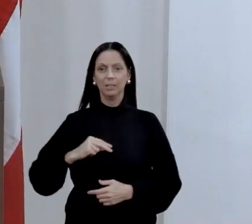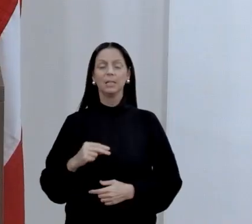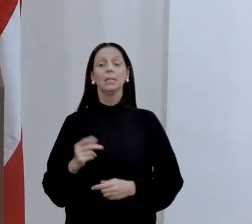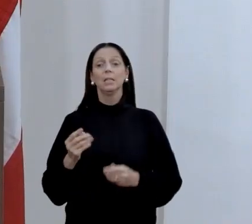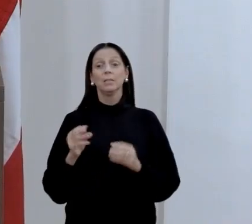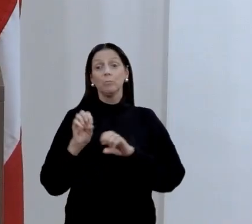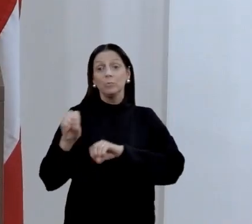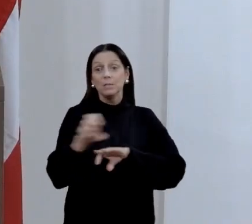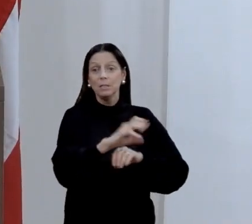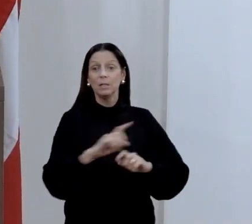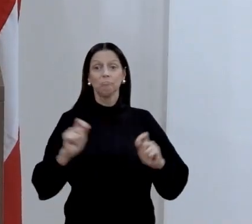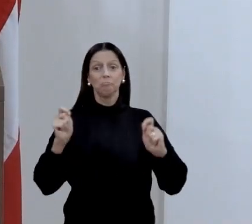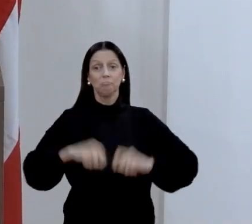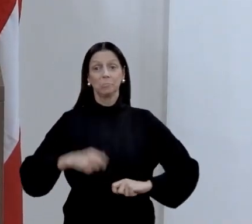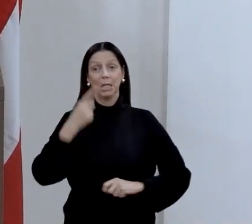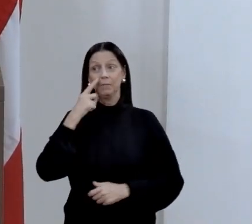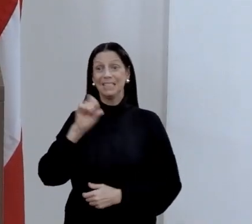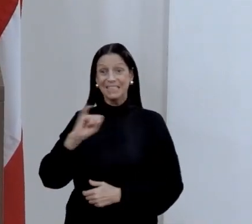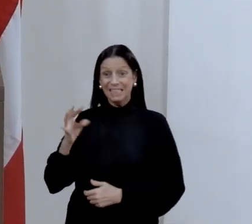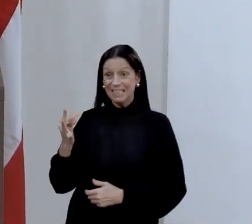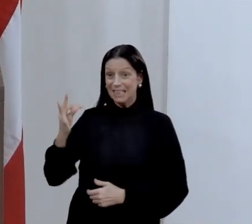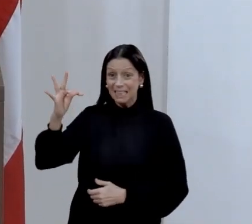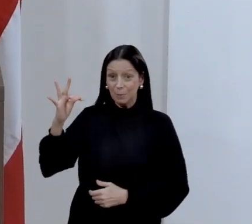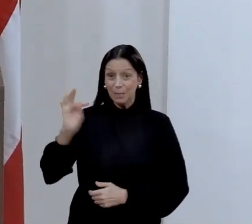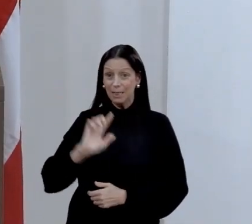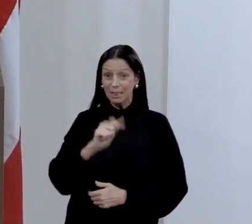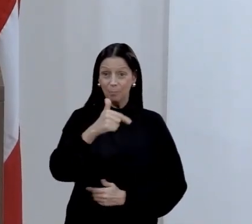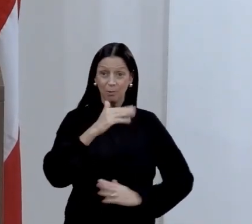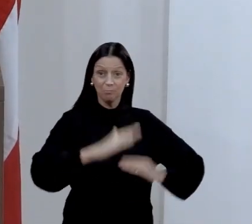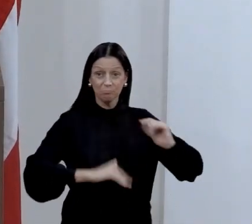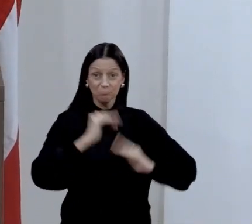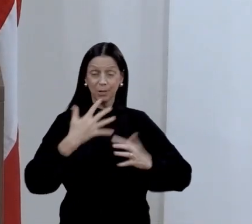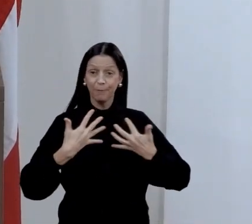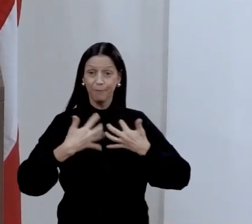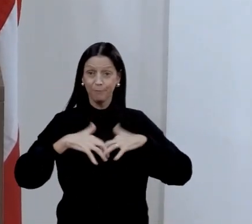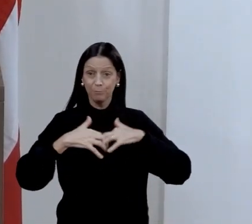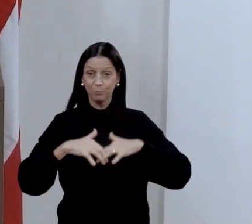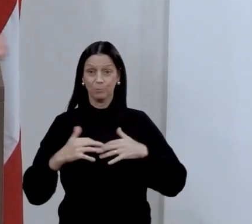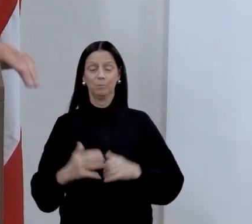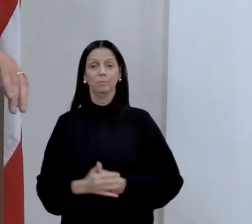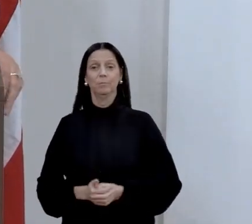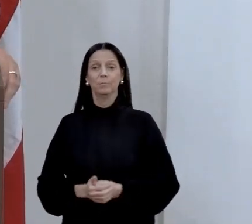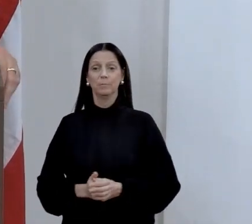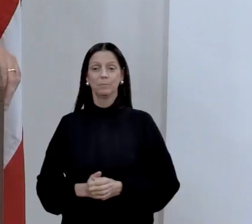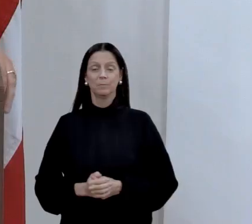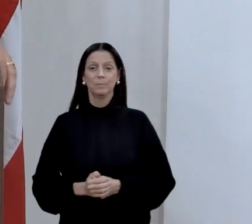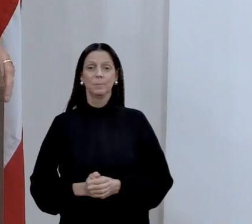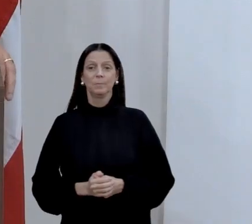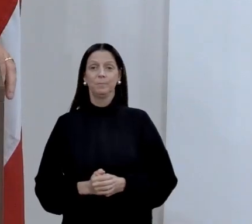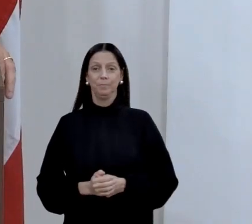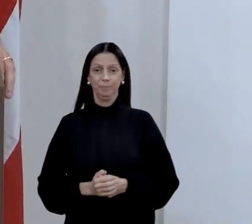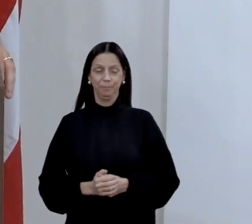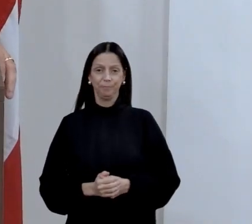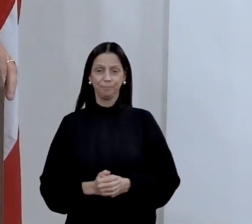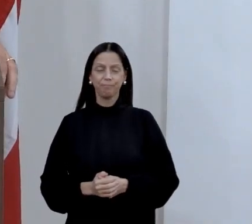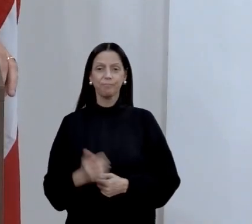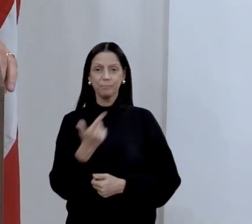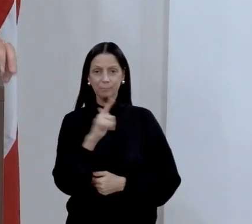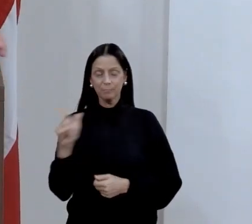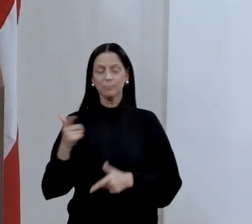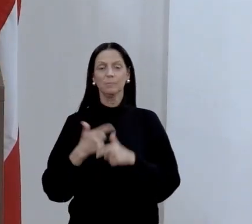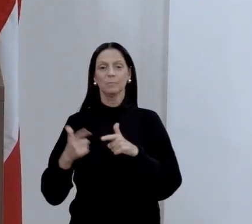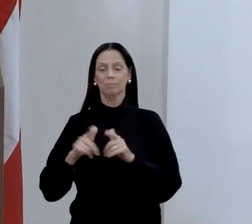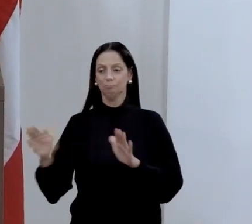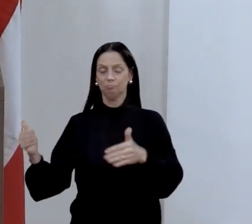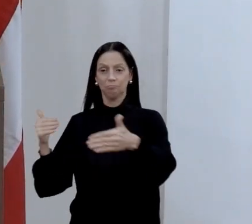esse teórica que está aqui funciona. Senhores, outra situação que tem aqui é o DIC da Antônio Traz no